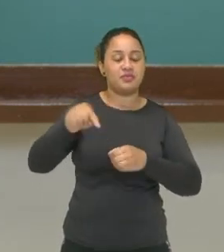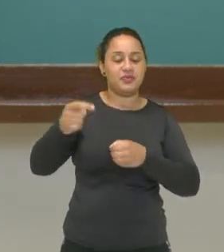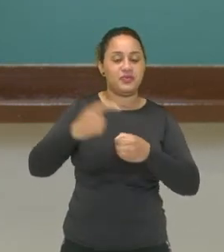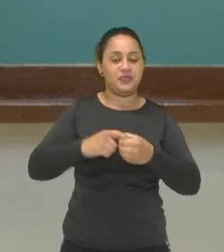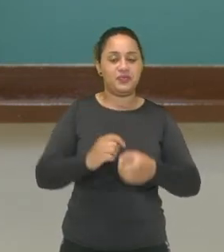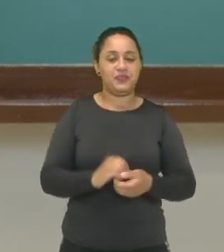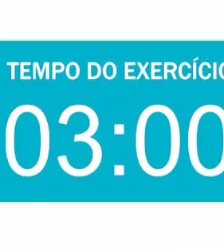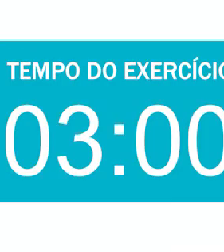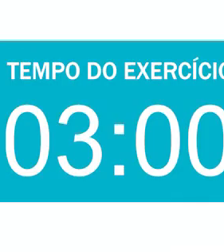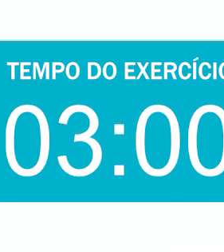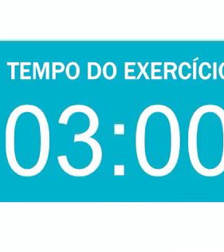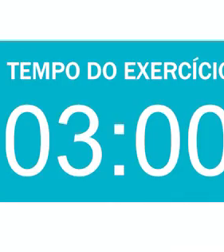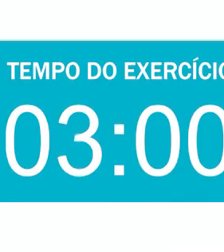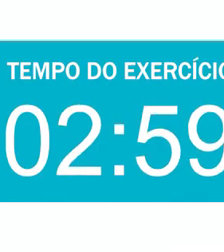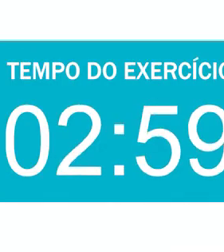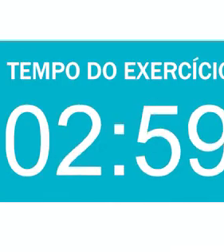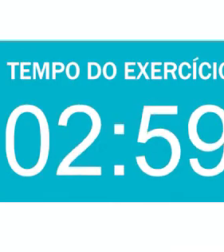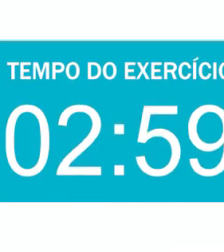logo.